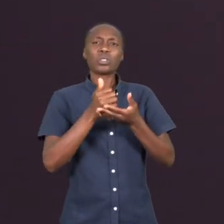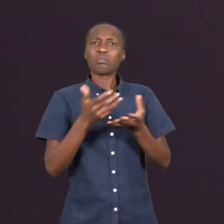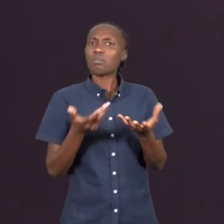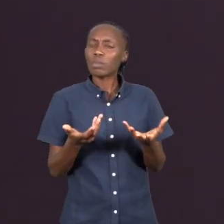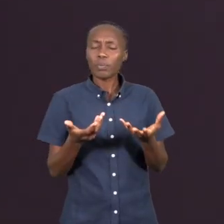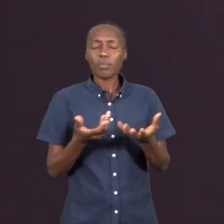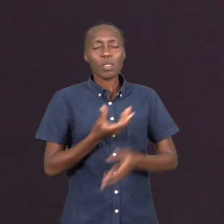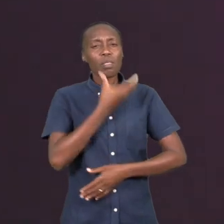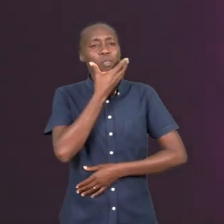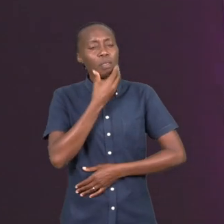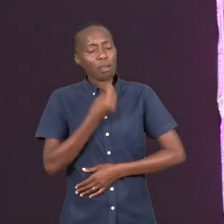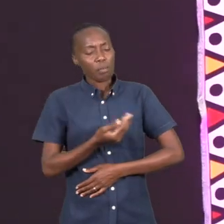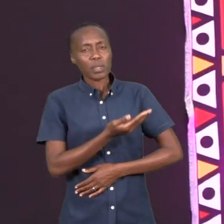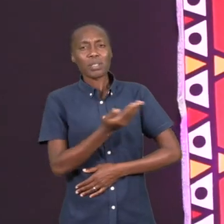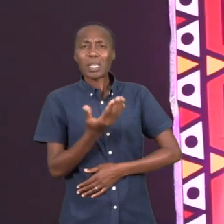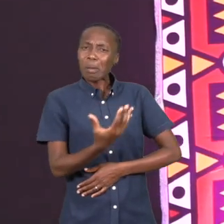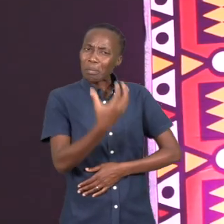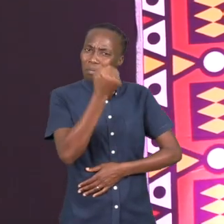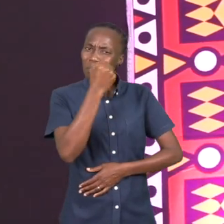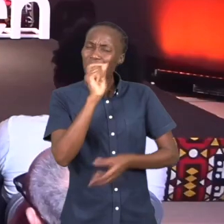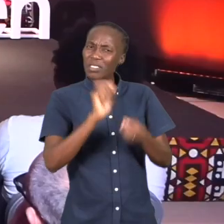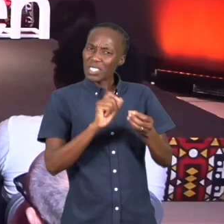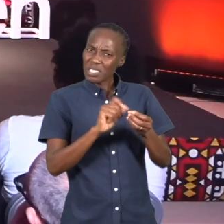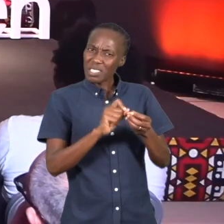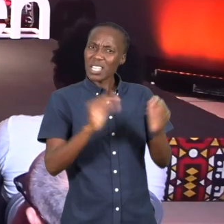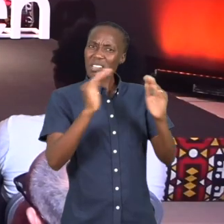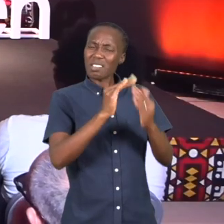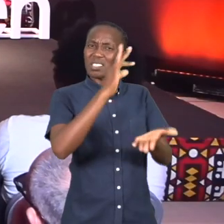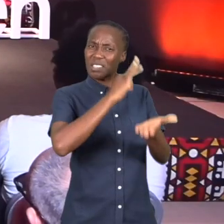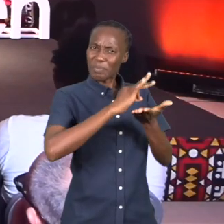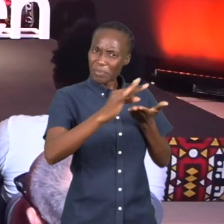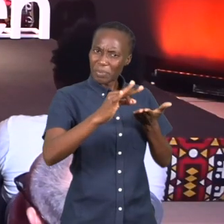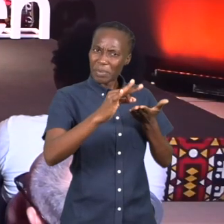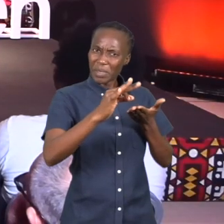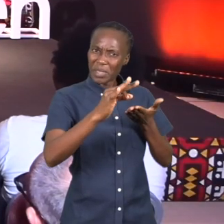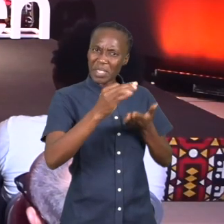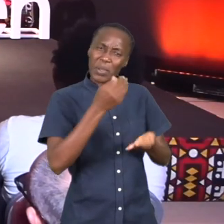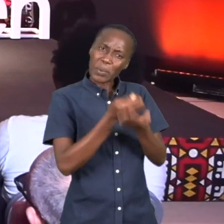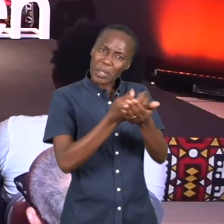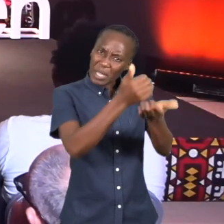É pedir demais que um homem cuide de manter limpo o que ele encontra limpo?